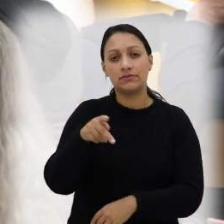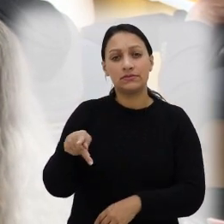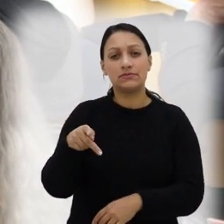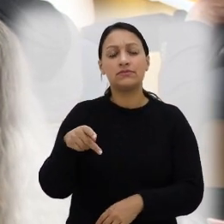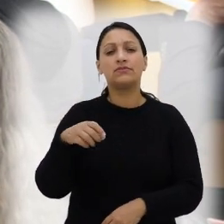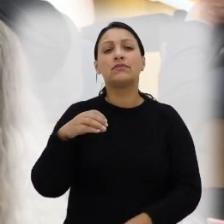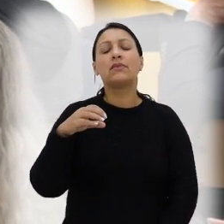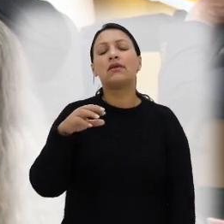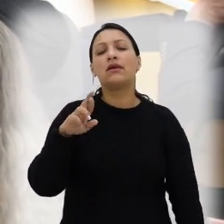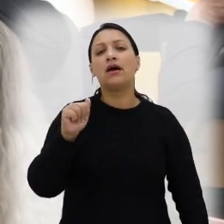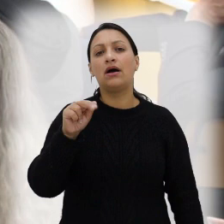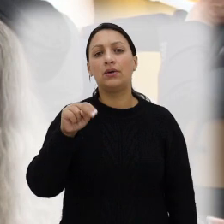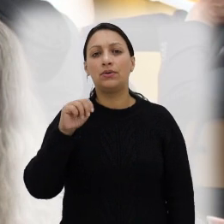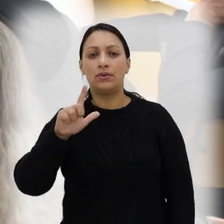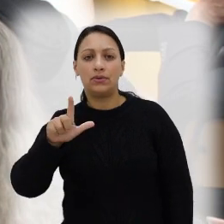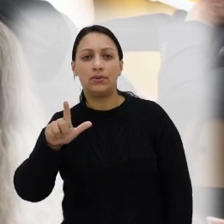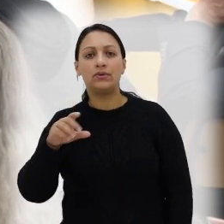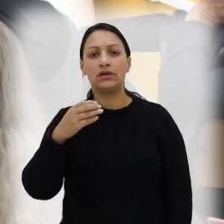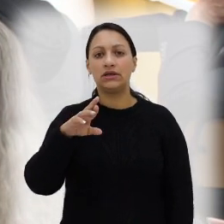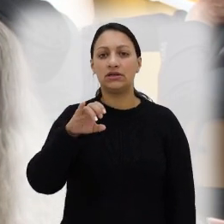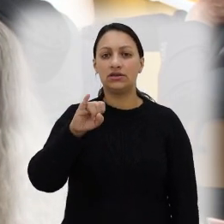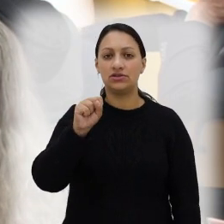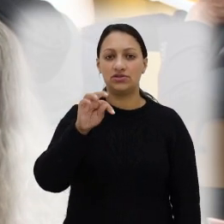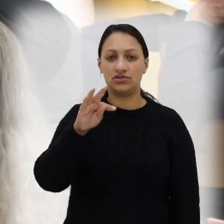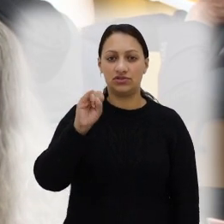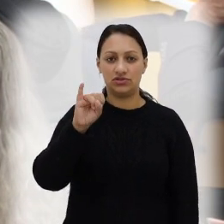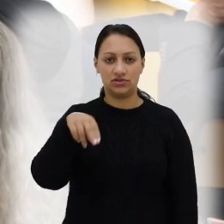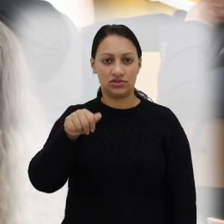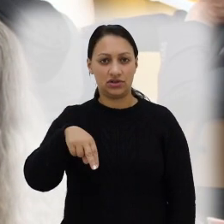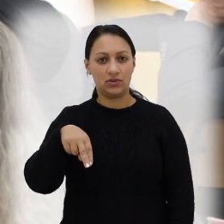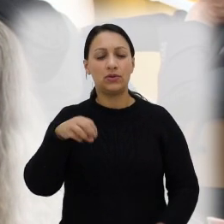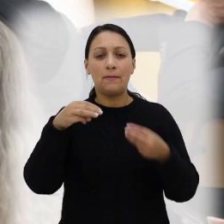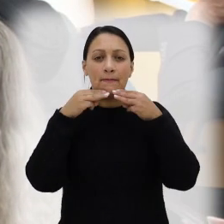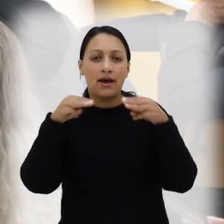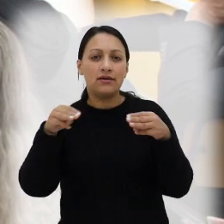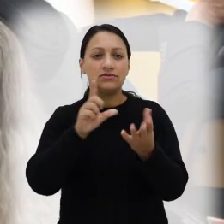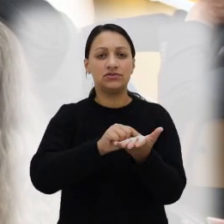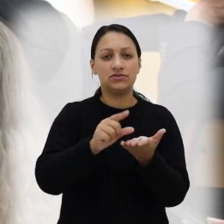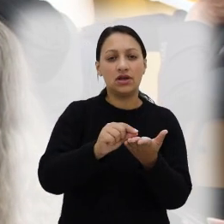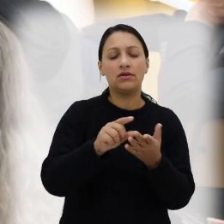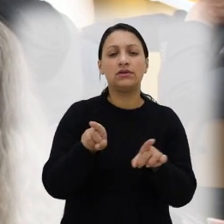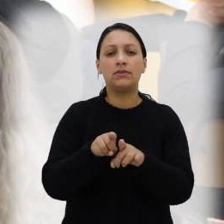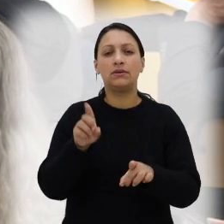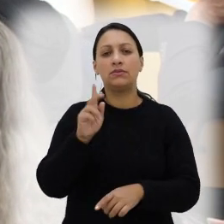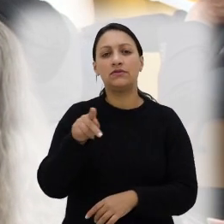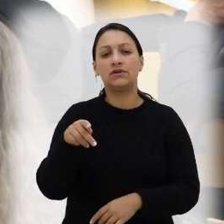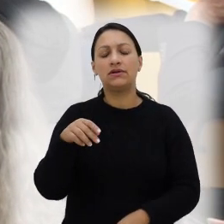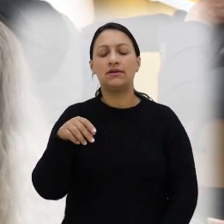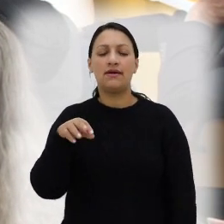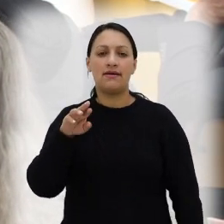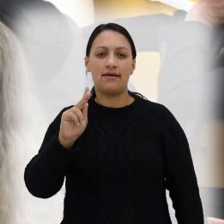Schuh, que ficam mais com marketing digital, o professor Herrera e o Marcelo